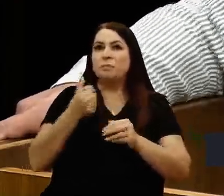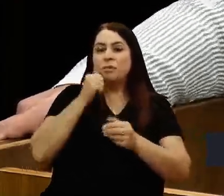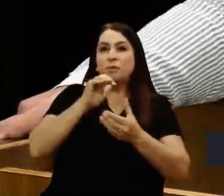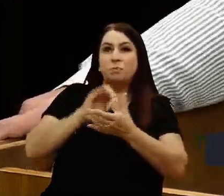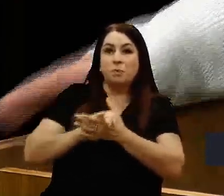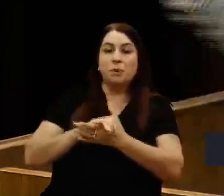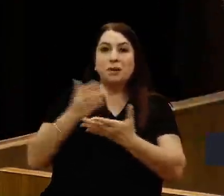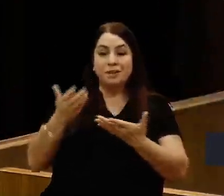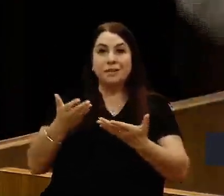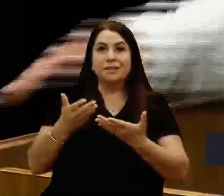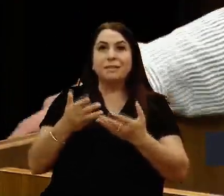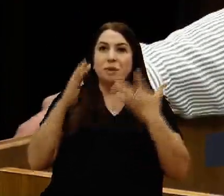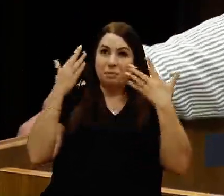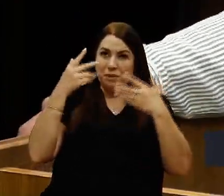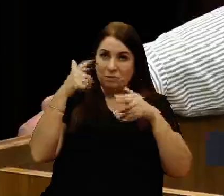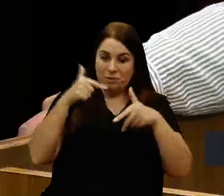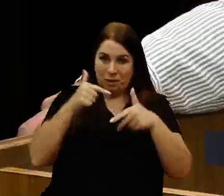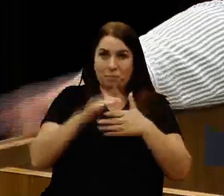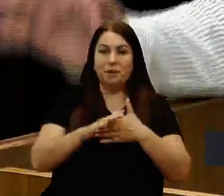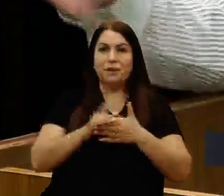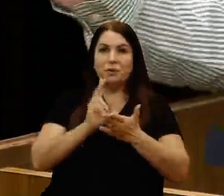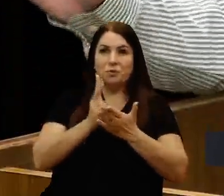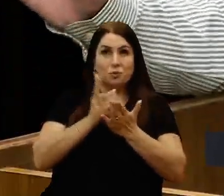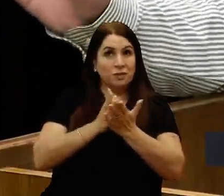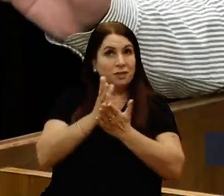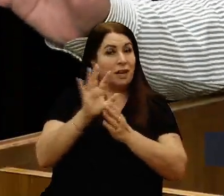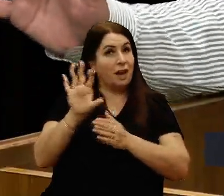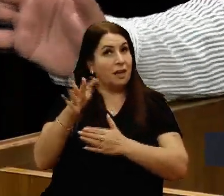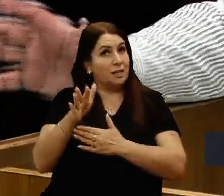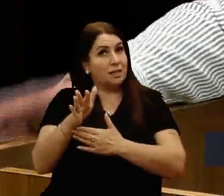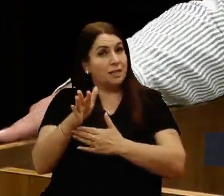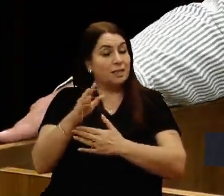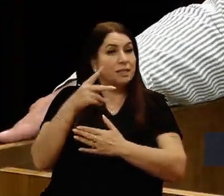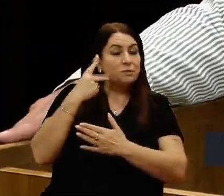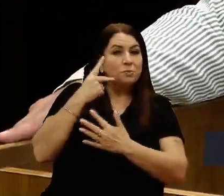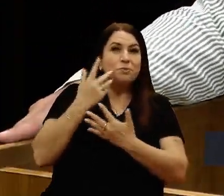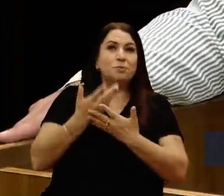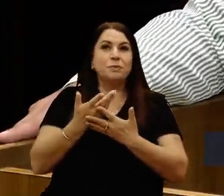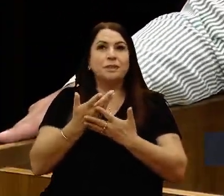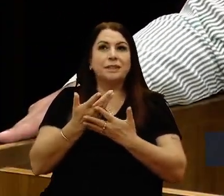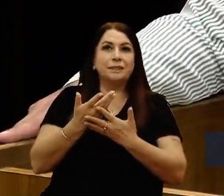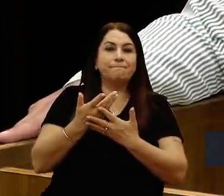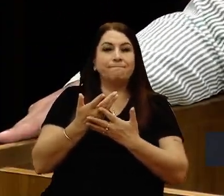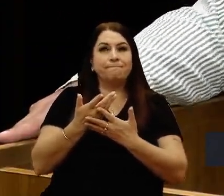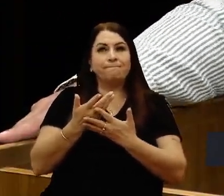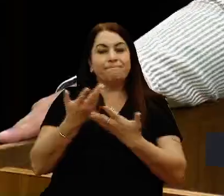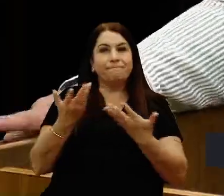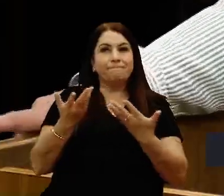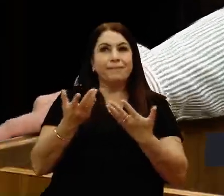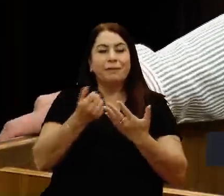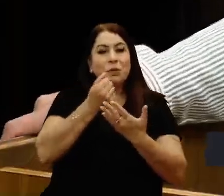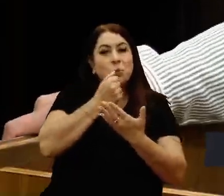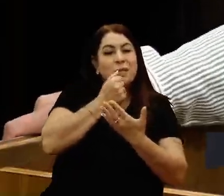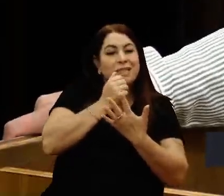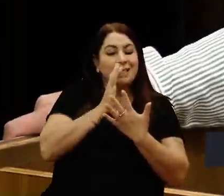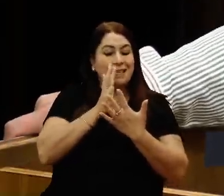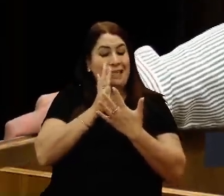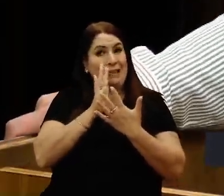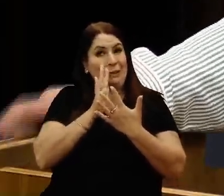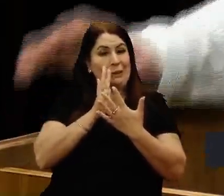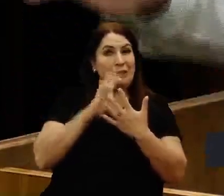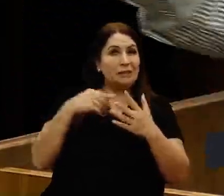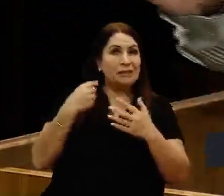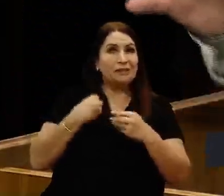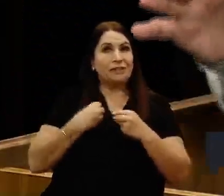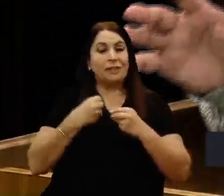enfim. Parabéns pelo seu trabalho. Siga sendo assim. Às vezes a política vai endurecendo a nossa casca e